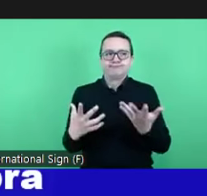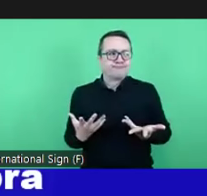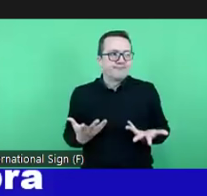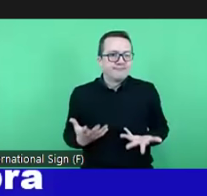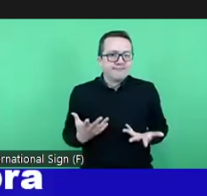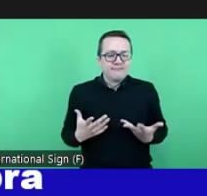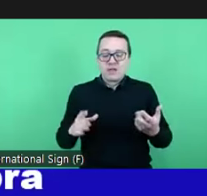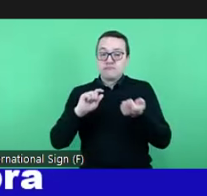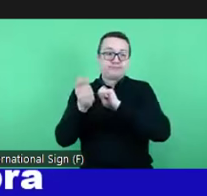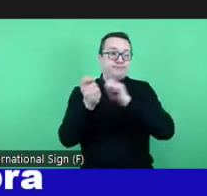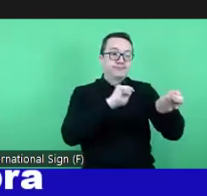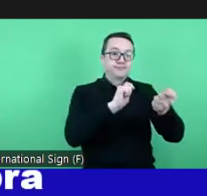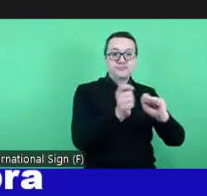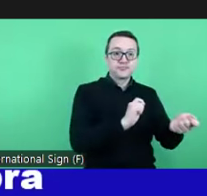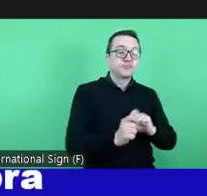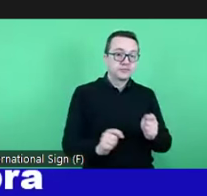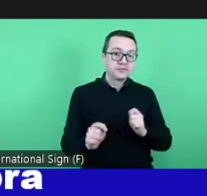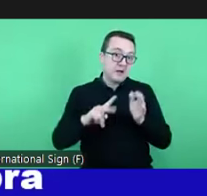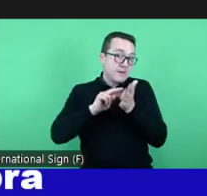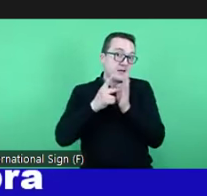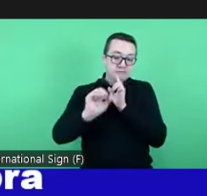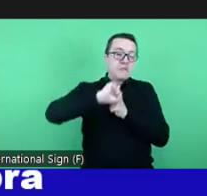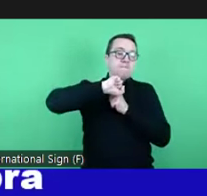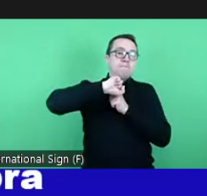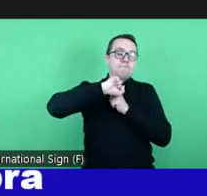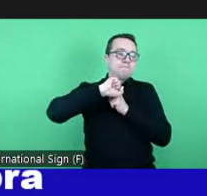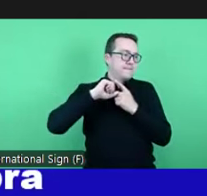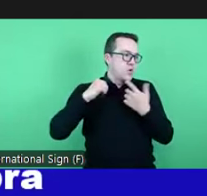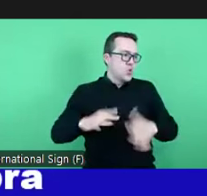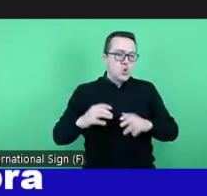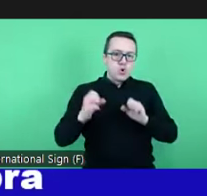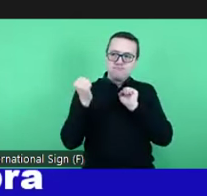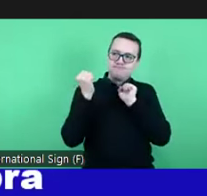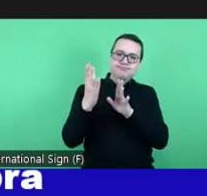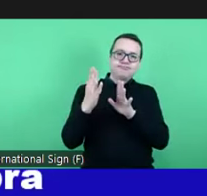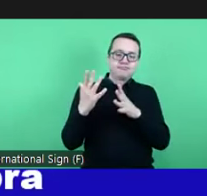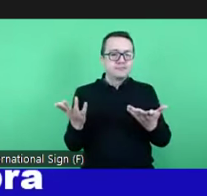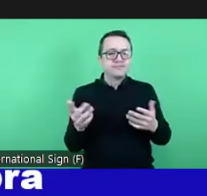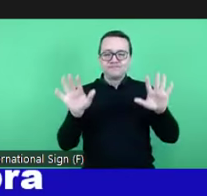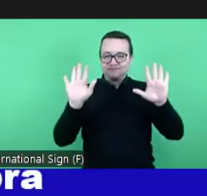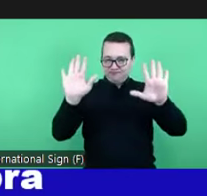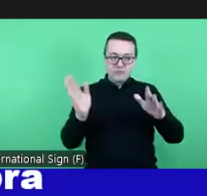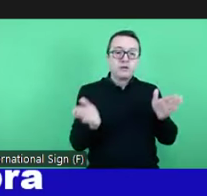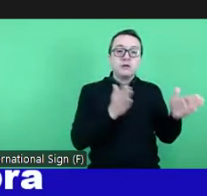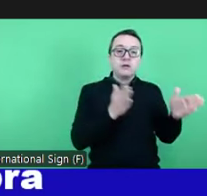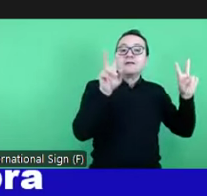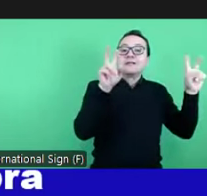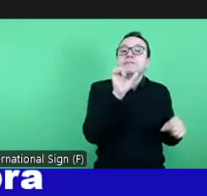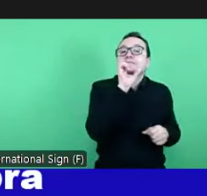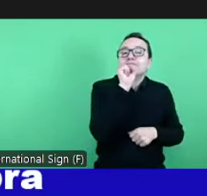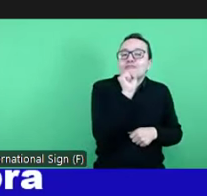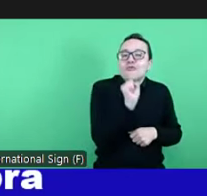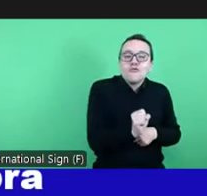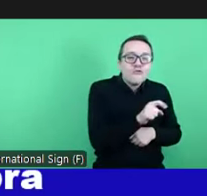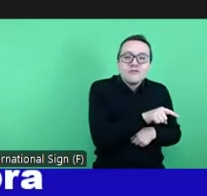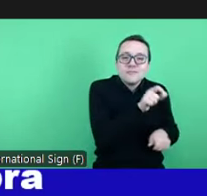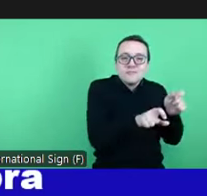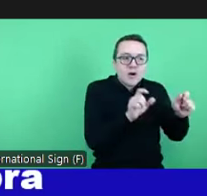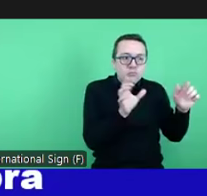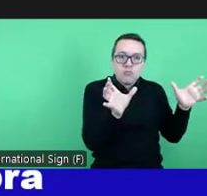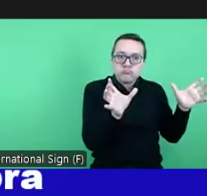are all Com always in relação ao flux, and these envelhecimento constitute da real população, challenges for esse us. é o que Beginning está batendo na now to nossa analyze porta